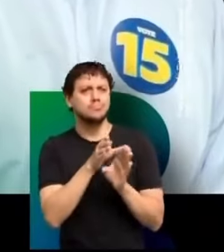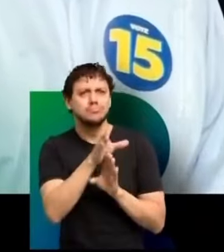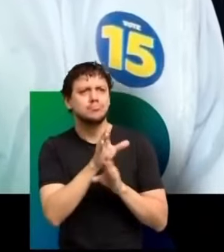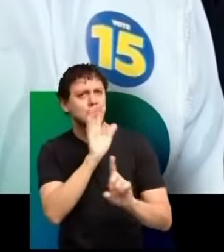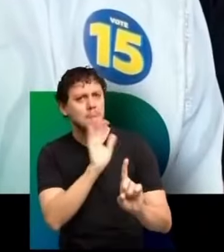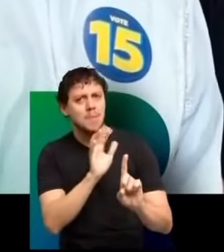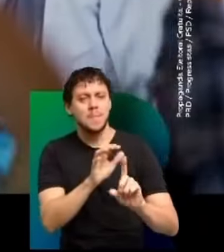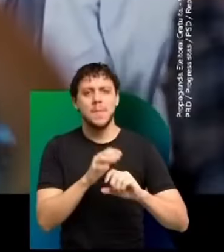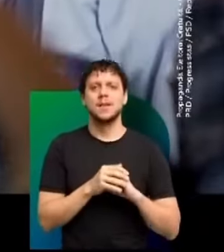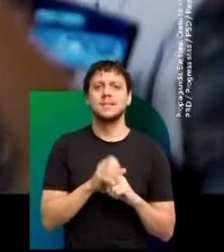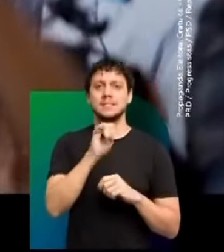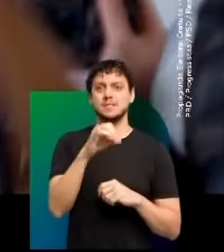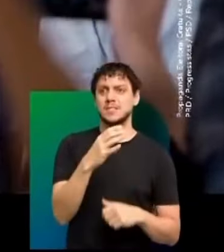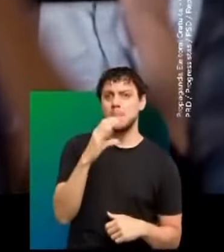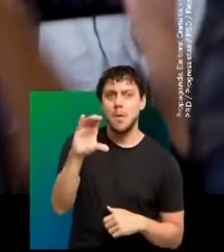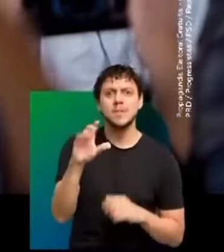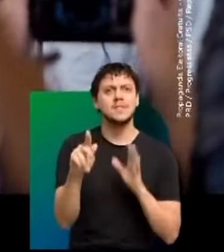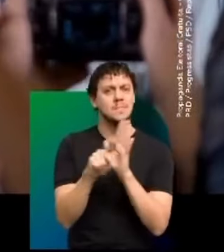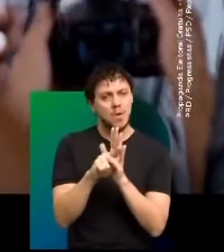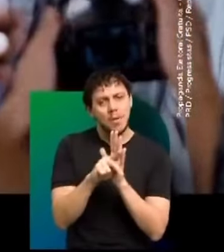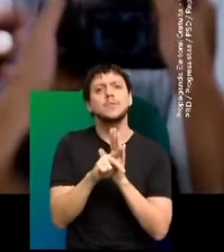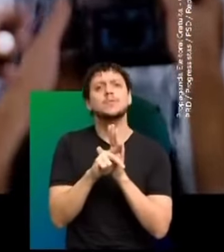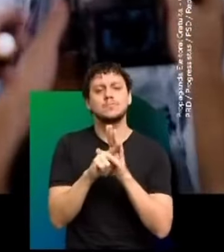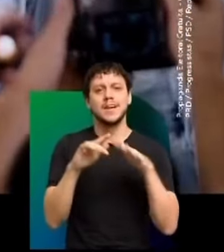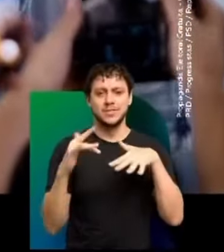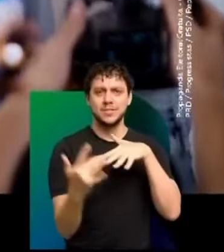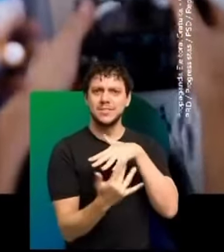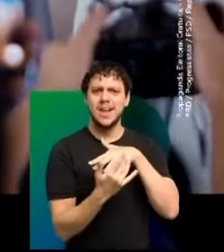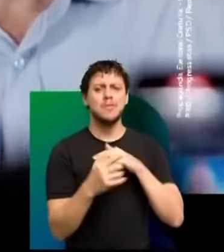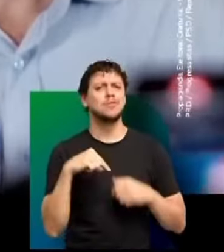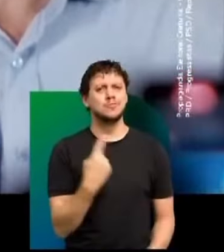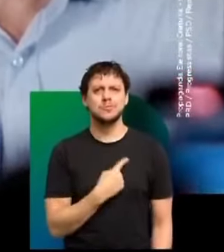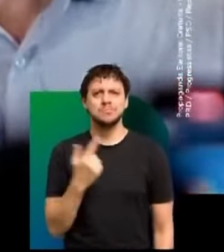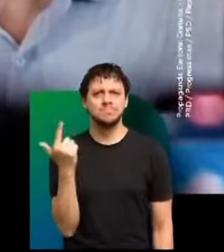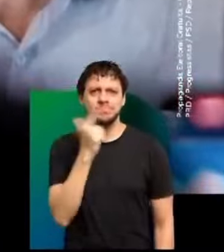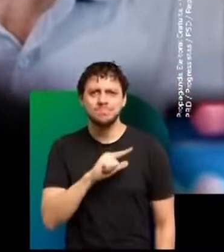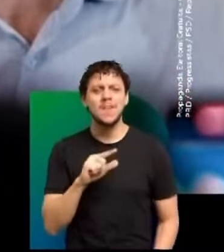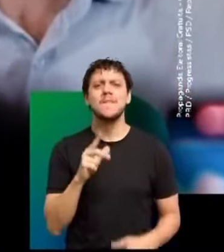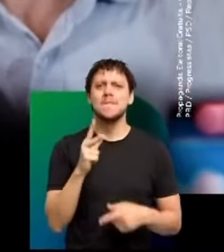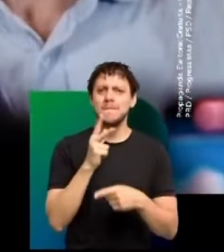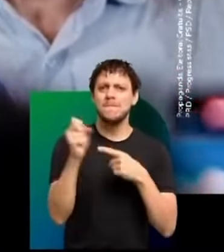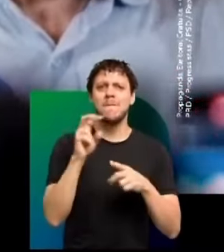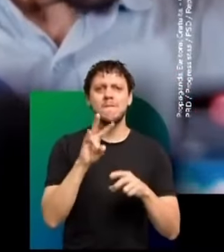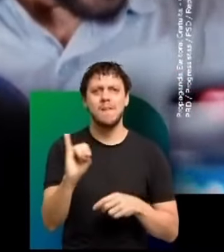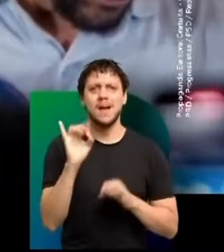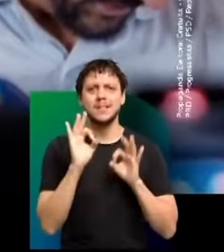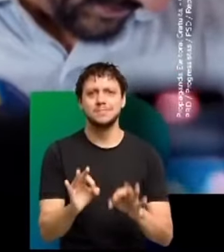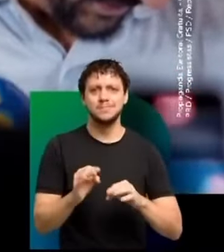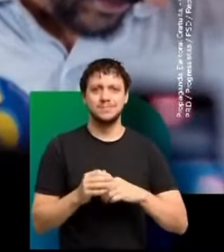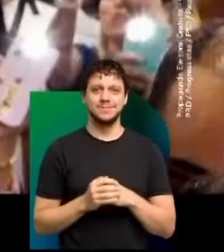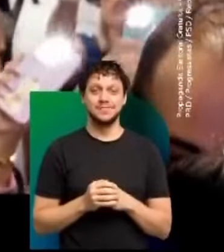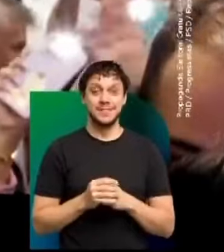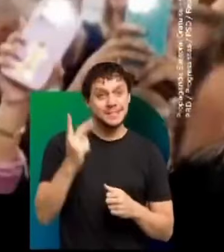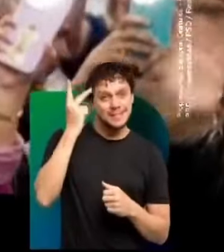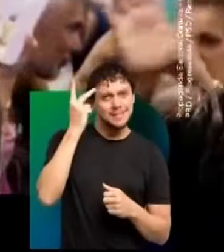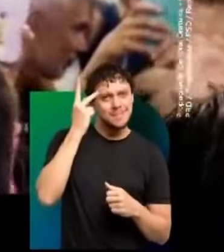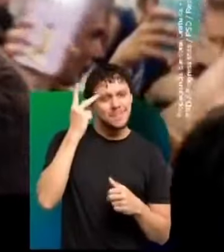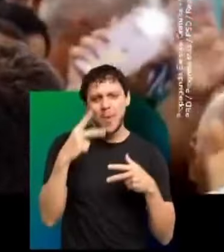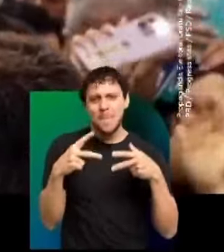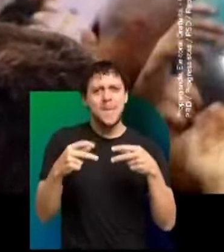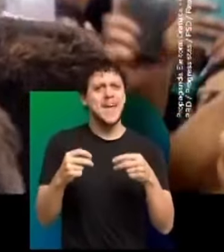de trabalho, se vocês postarem esse evento aqui na rede social, não tem pra ninguém. Nós vamos